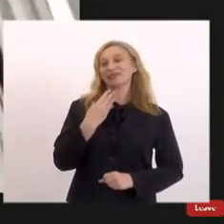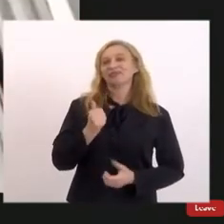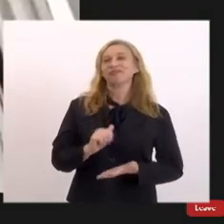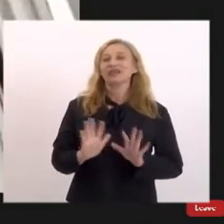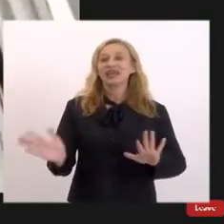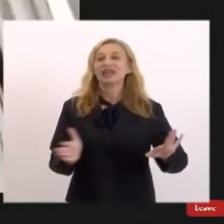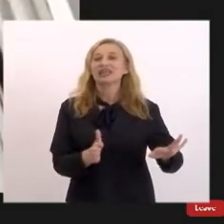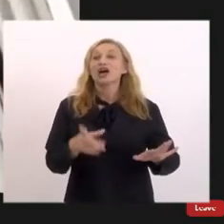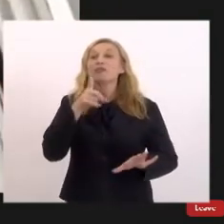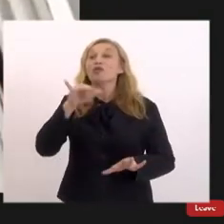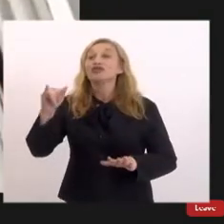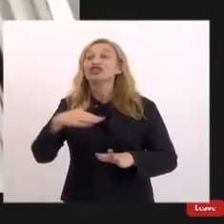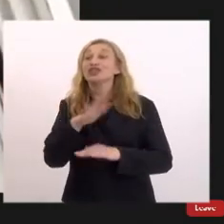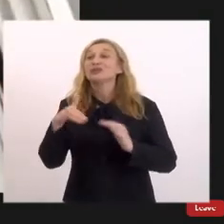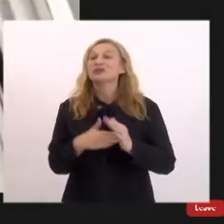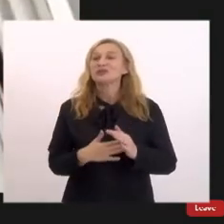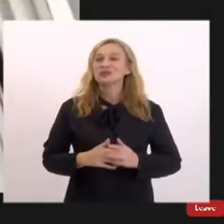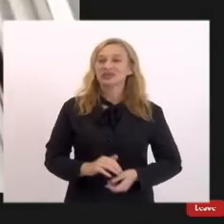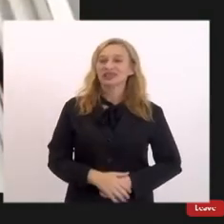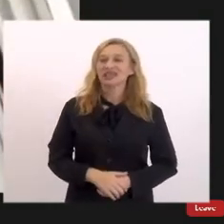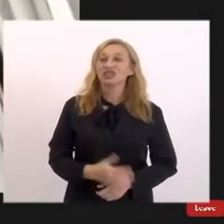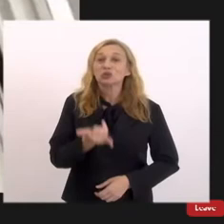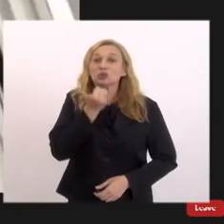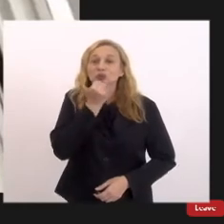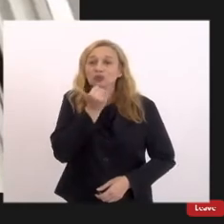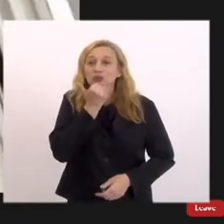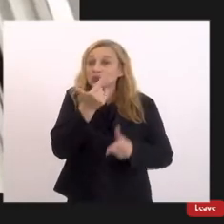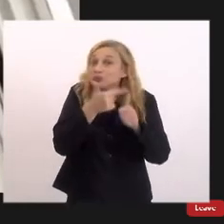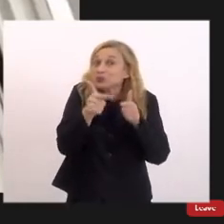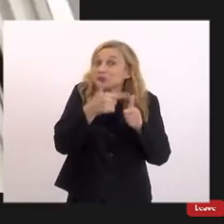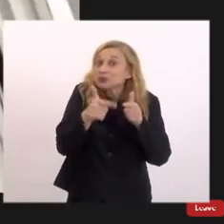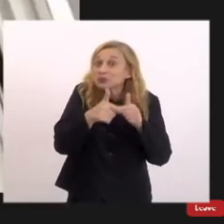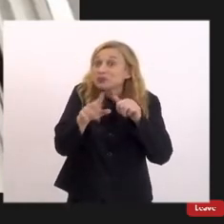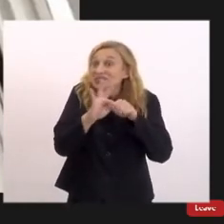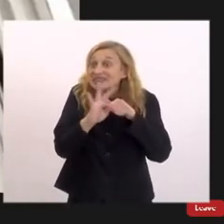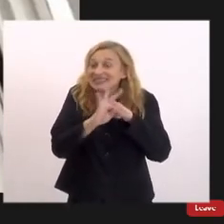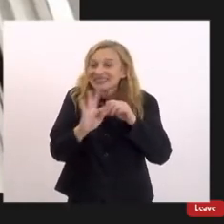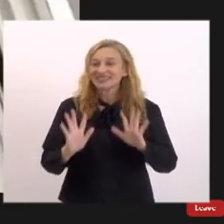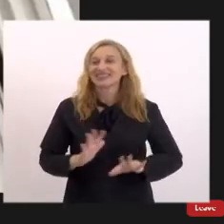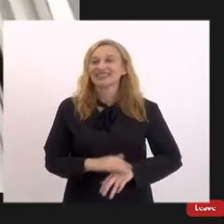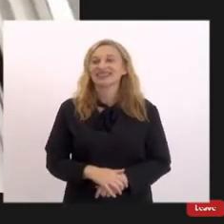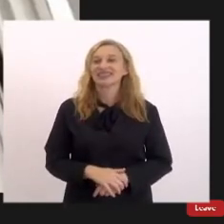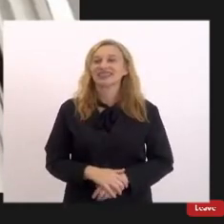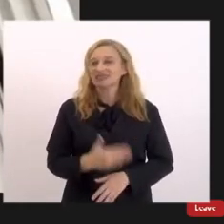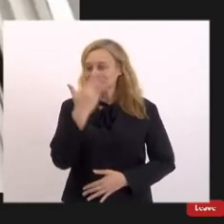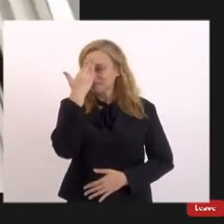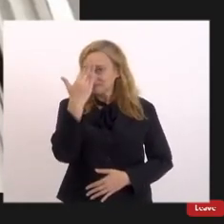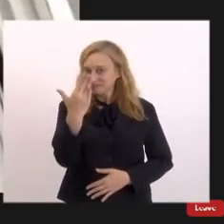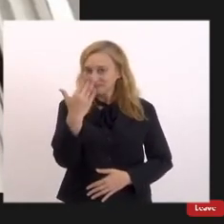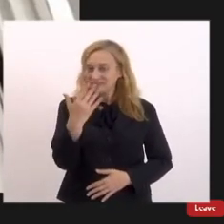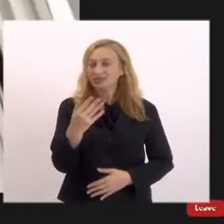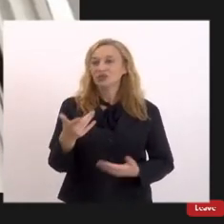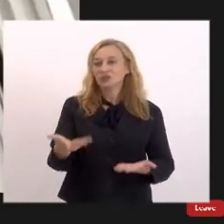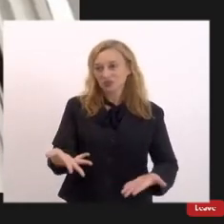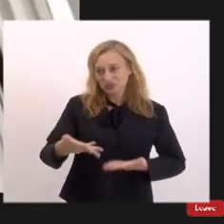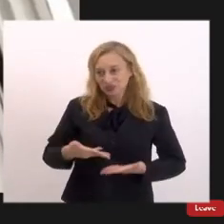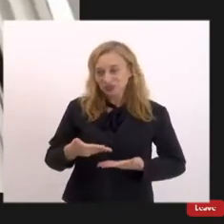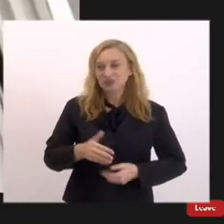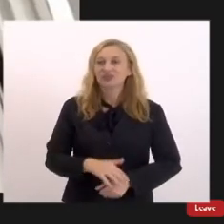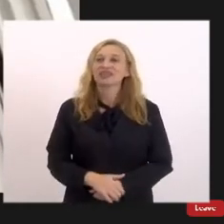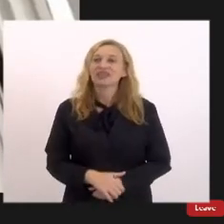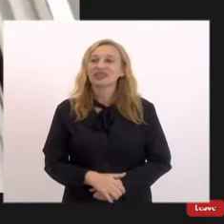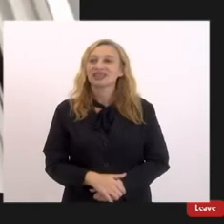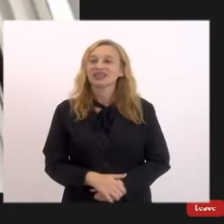Bom dia a todos. Desculpa aí pelo probleminha técnico. Agradeço muito o convite